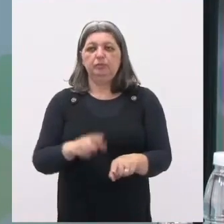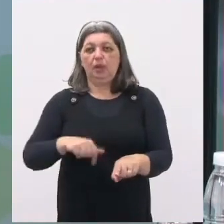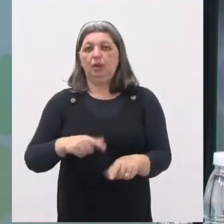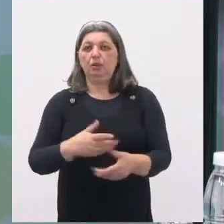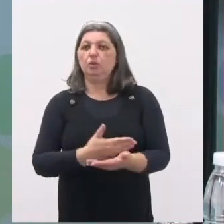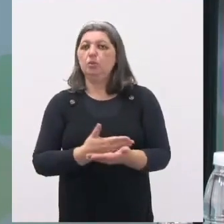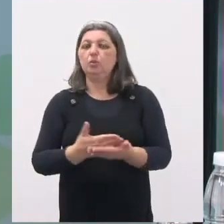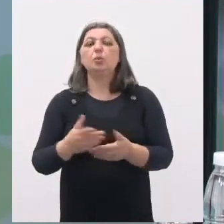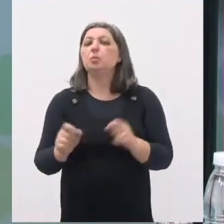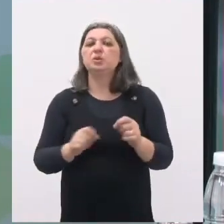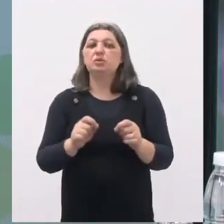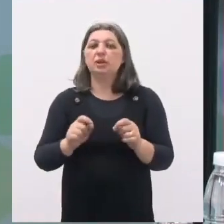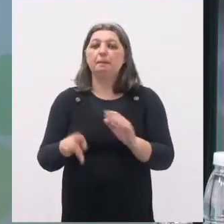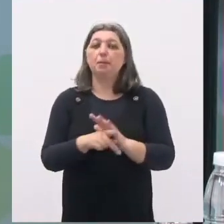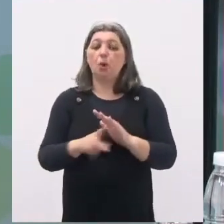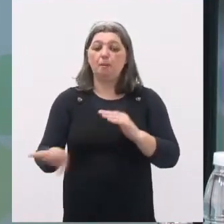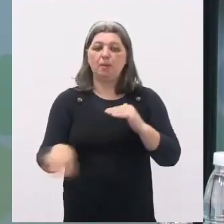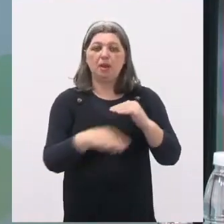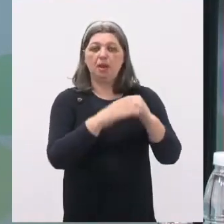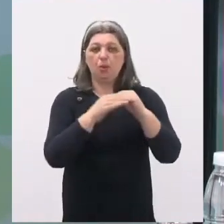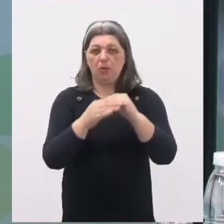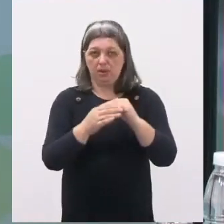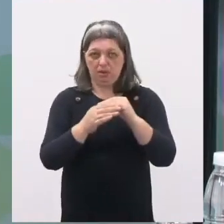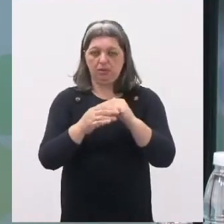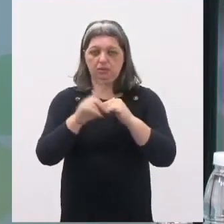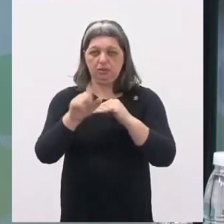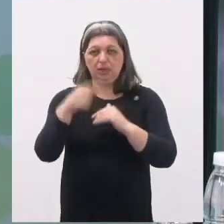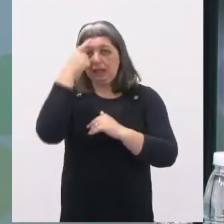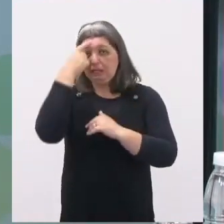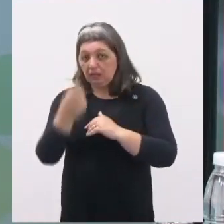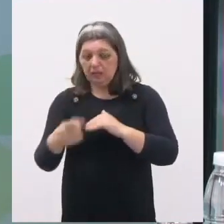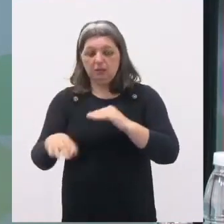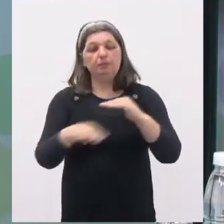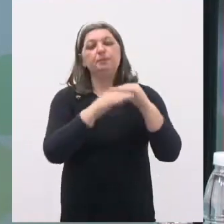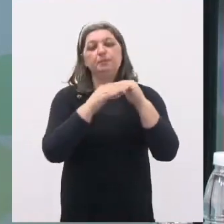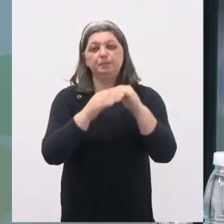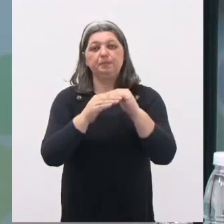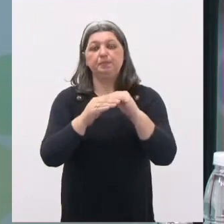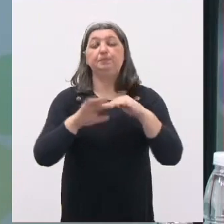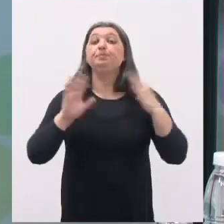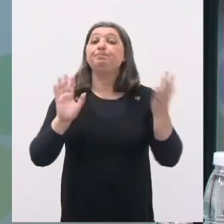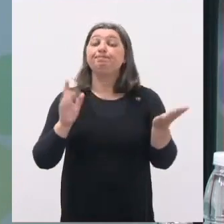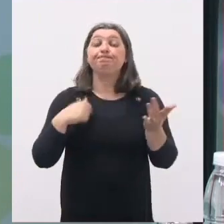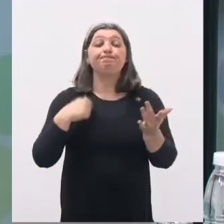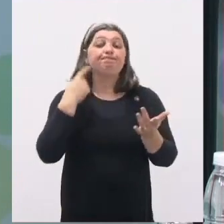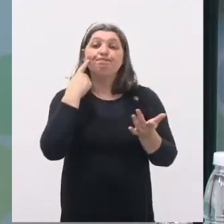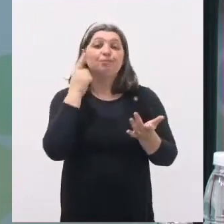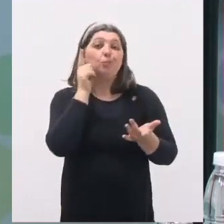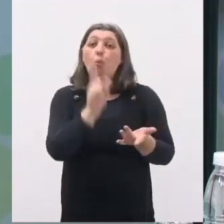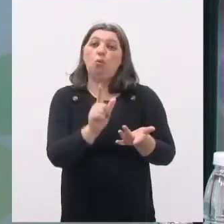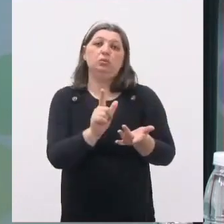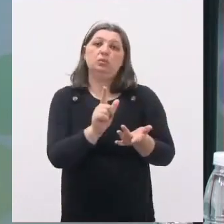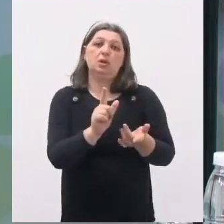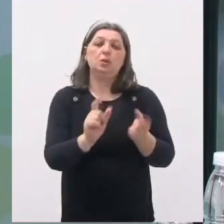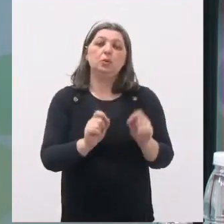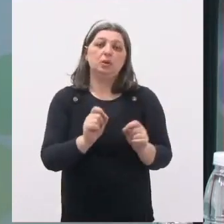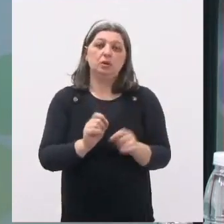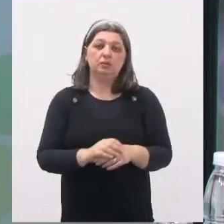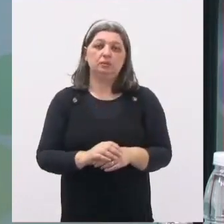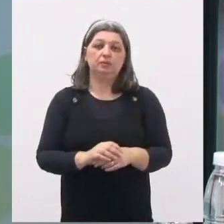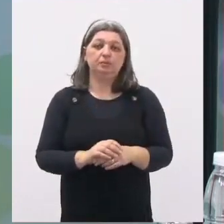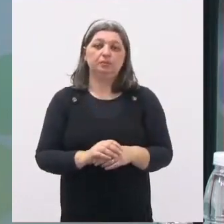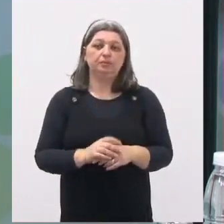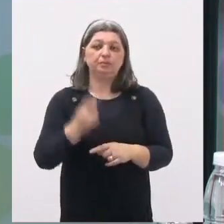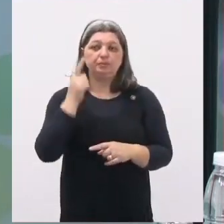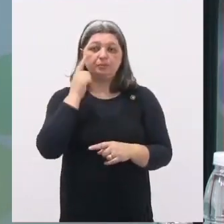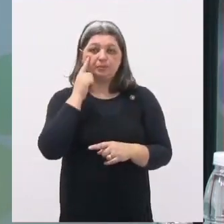da equidade. Eu vou trabalhar com a ideia da igualdade, porém, eu não consigo aí deixar